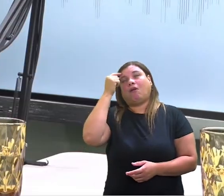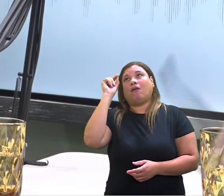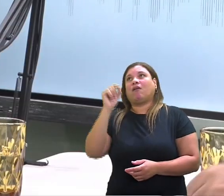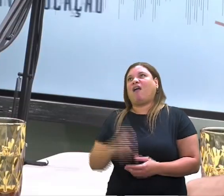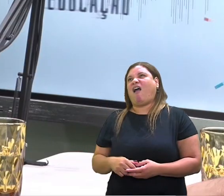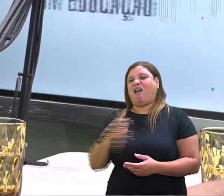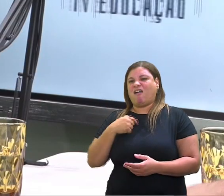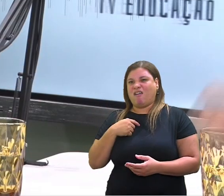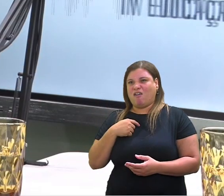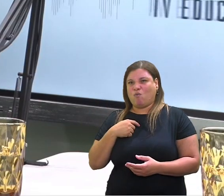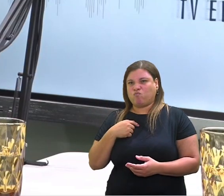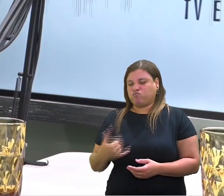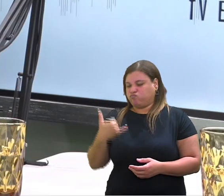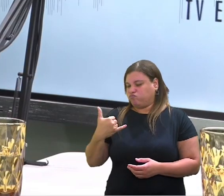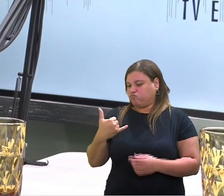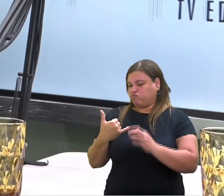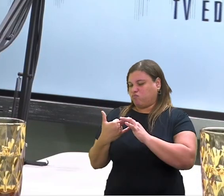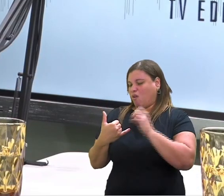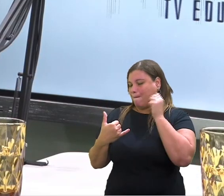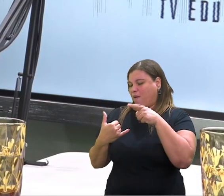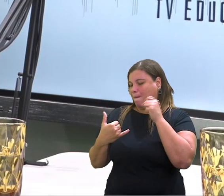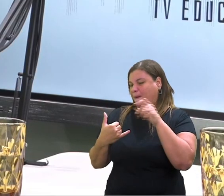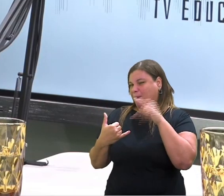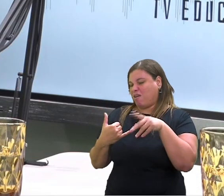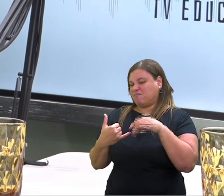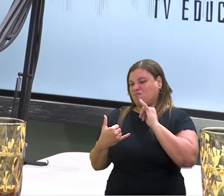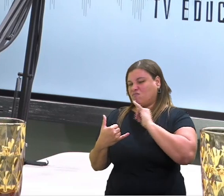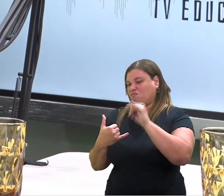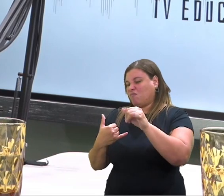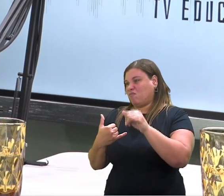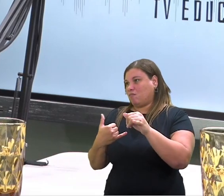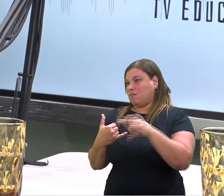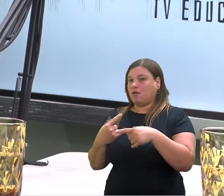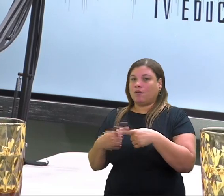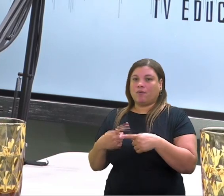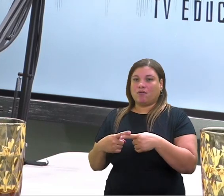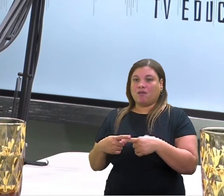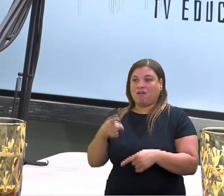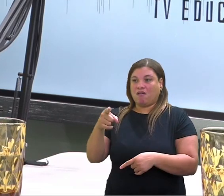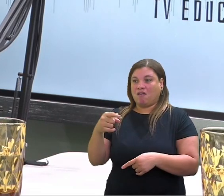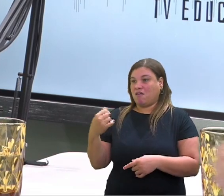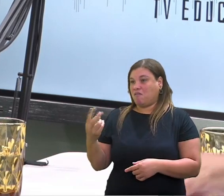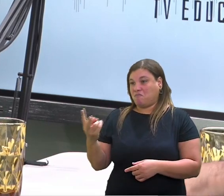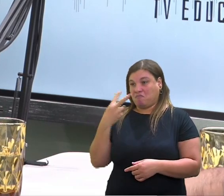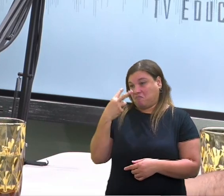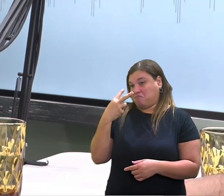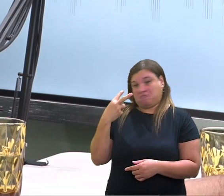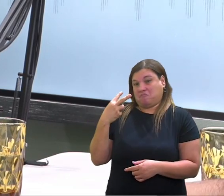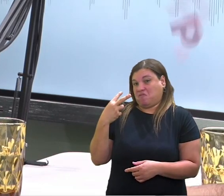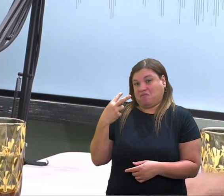existisse punição para ela, não tem regra. E ali eu ofendo, ali eu machuco, ali